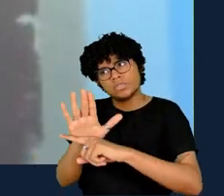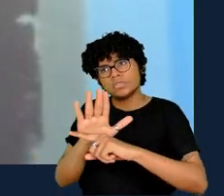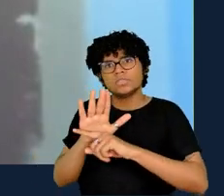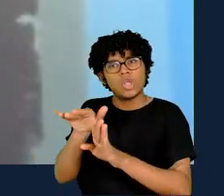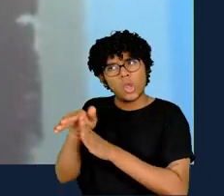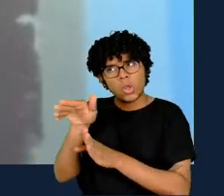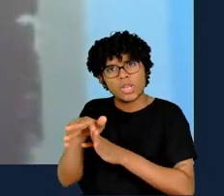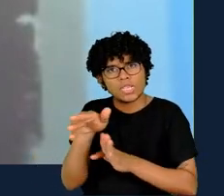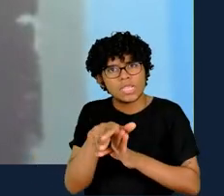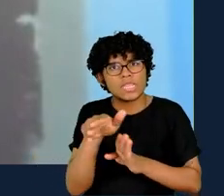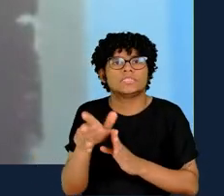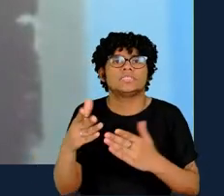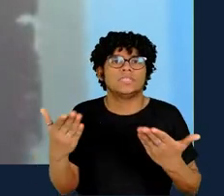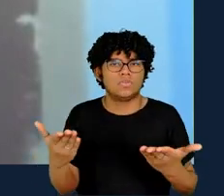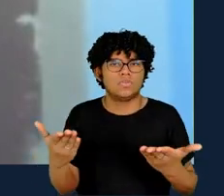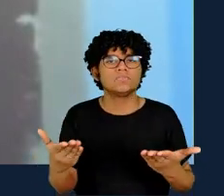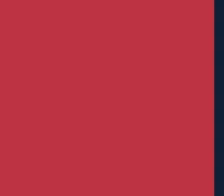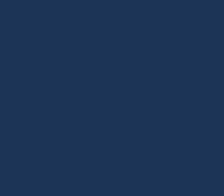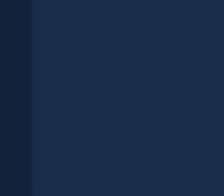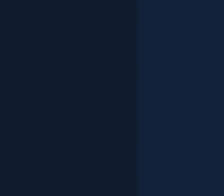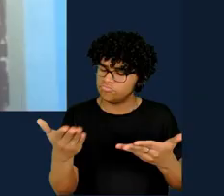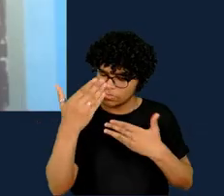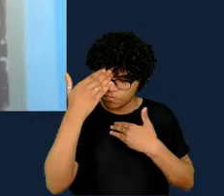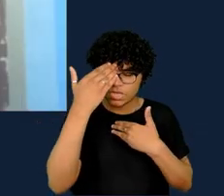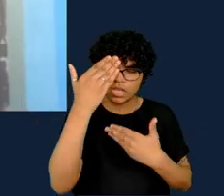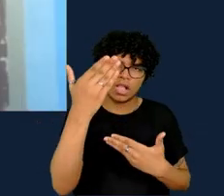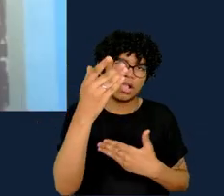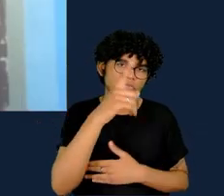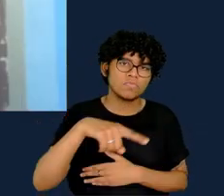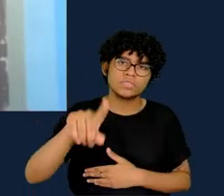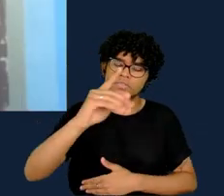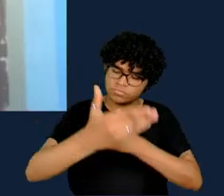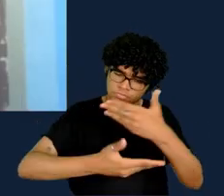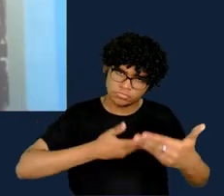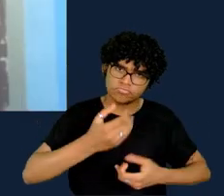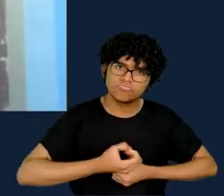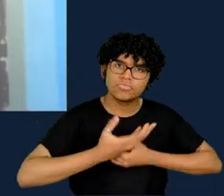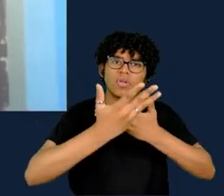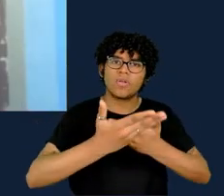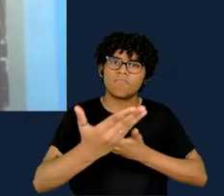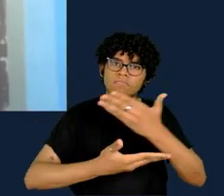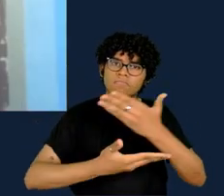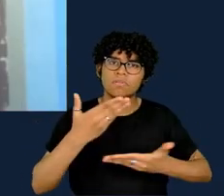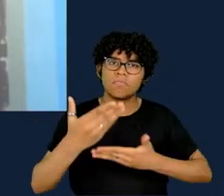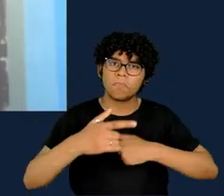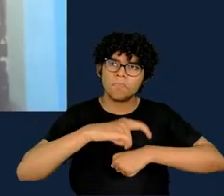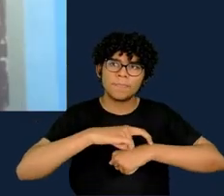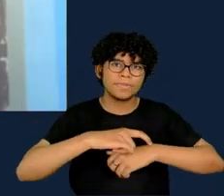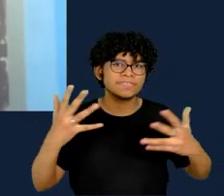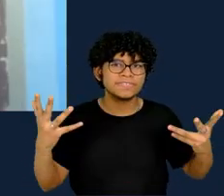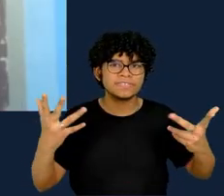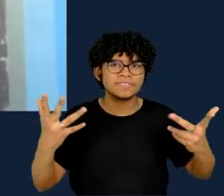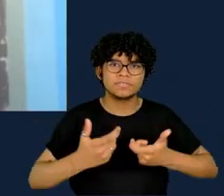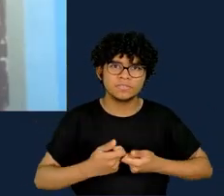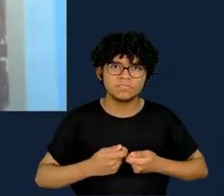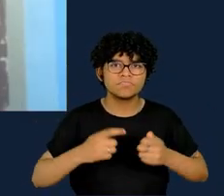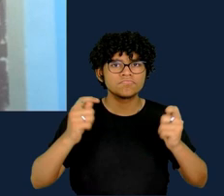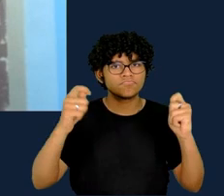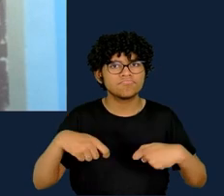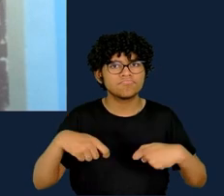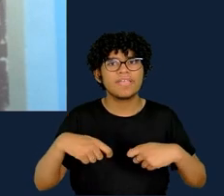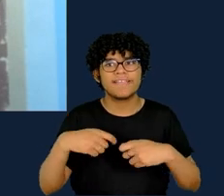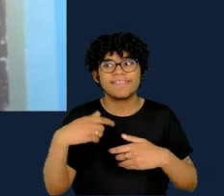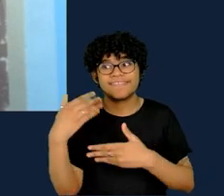orientações, né? Então, obrigado por essa partilha, né? Por esse momento incrível de poder ouvir